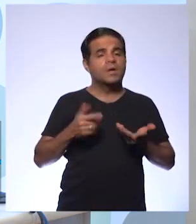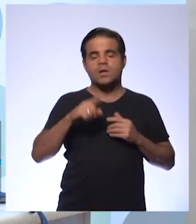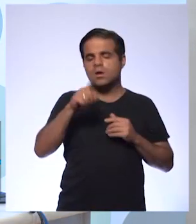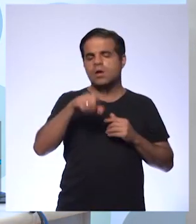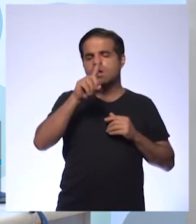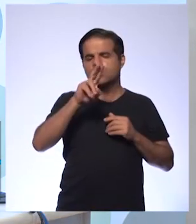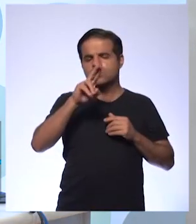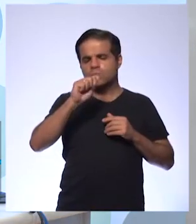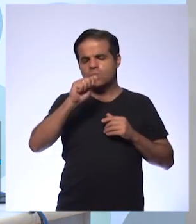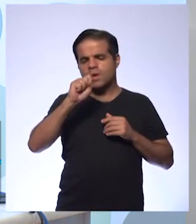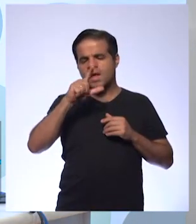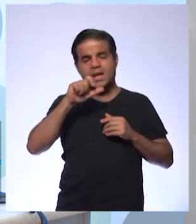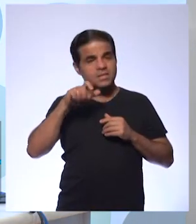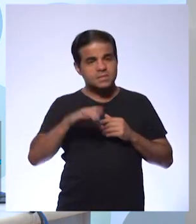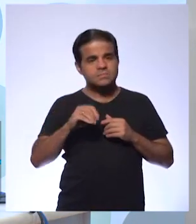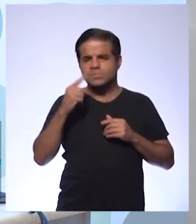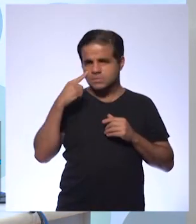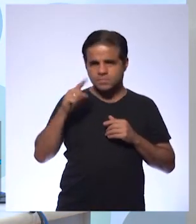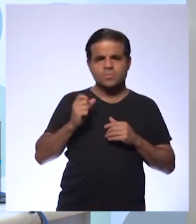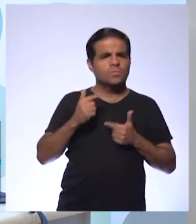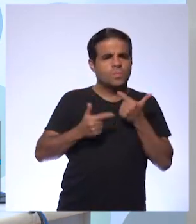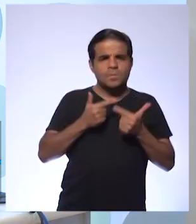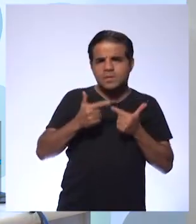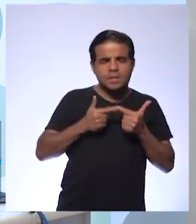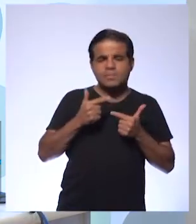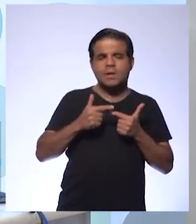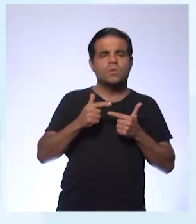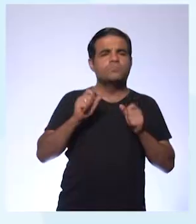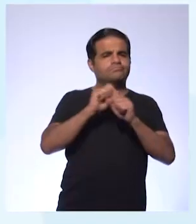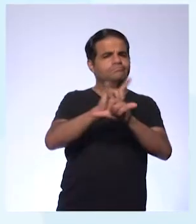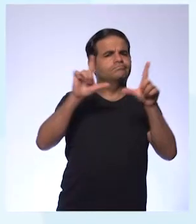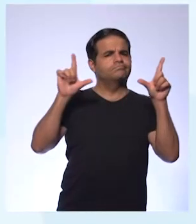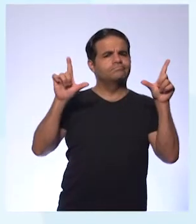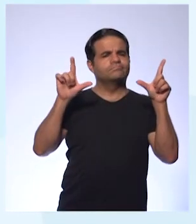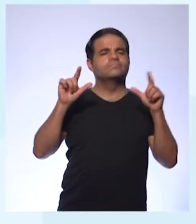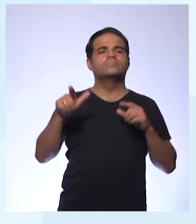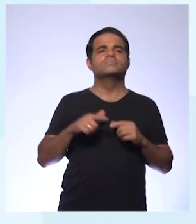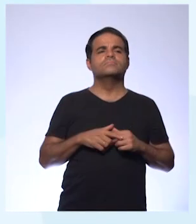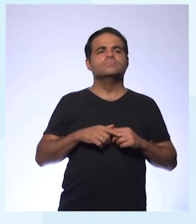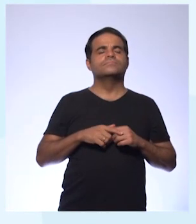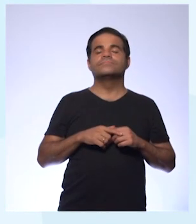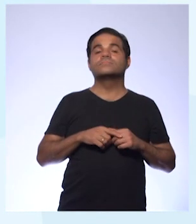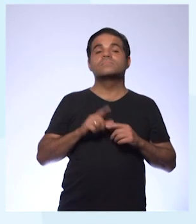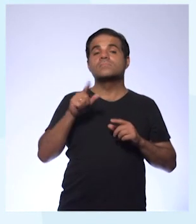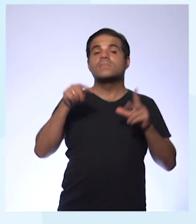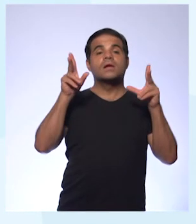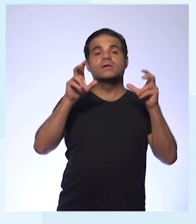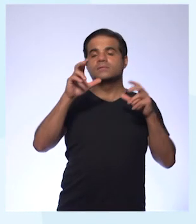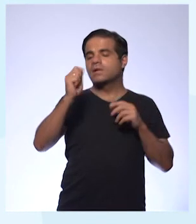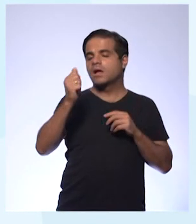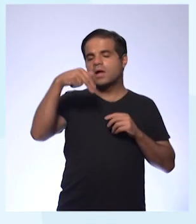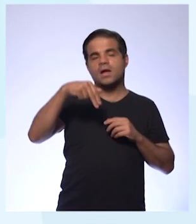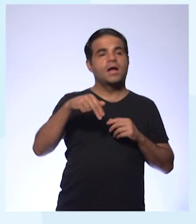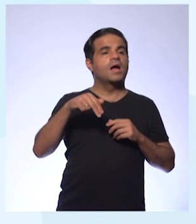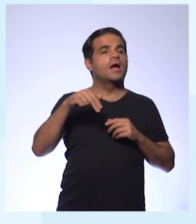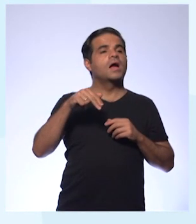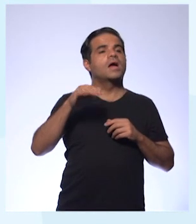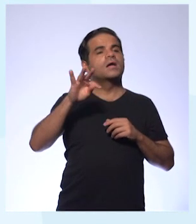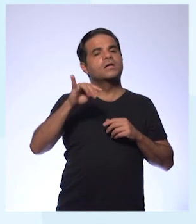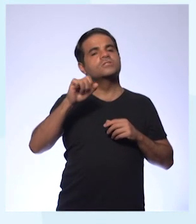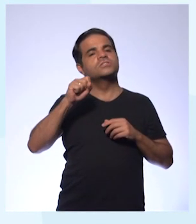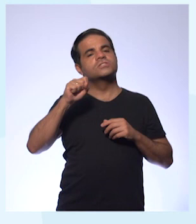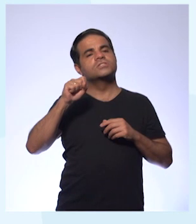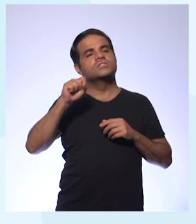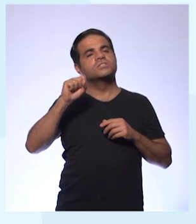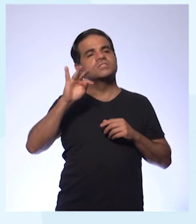E você viu como ele também trabalhou ali na tela? A questão da antítese, É Andréia? muito bem colocado